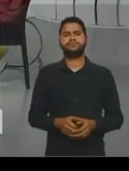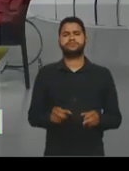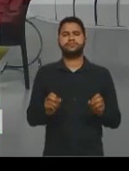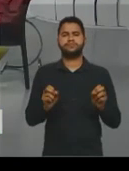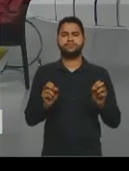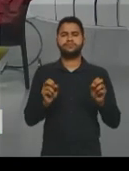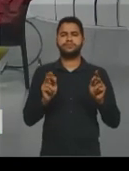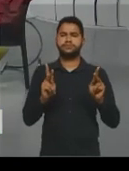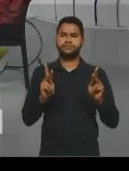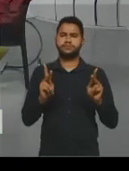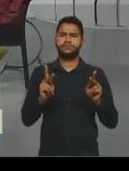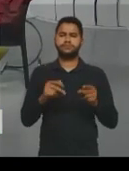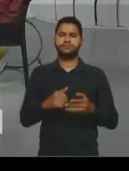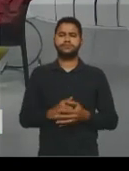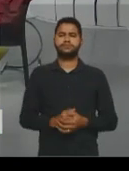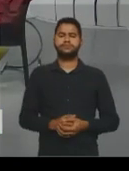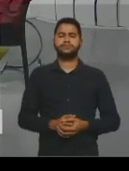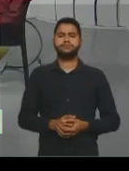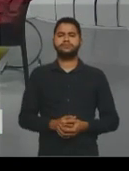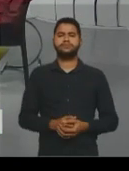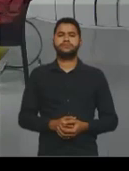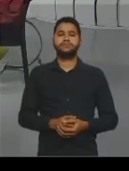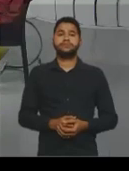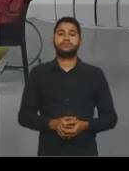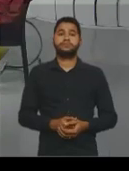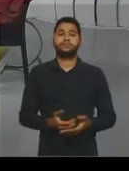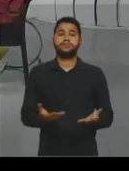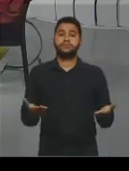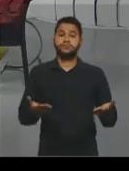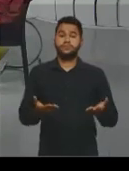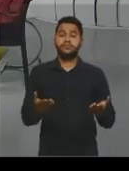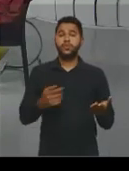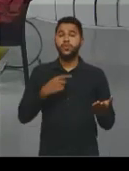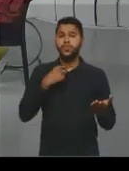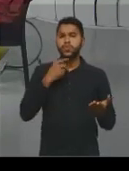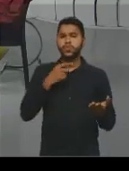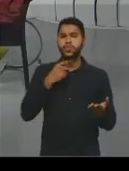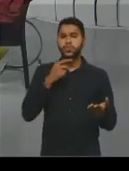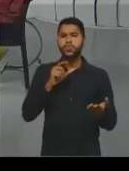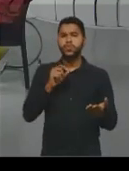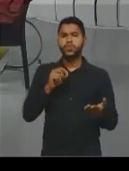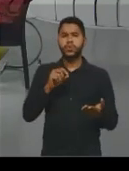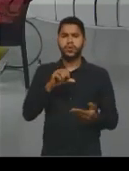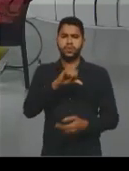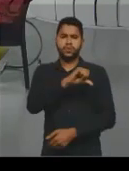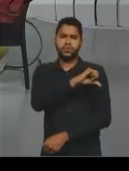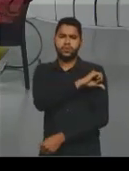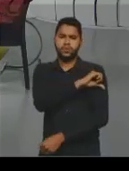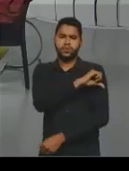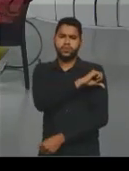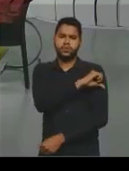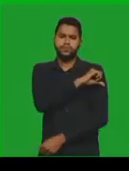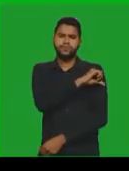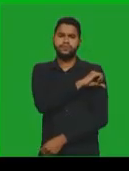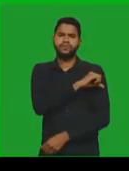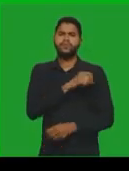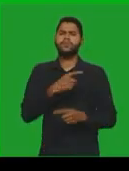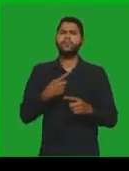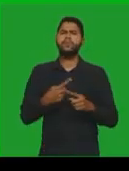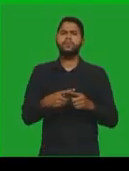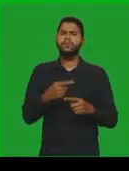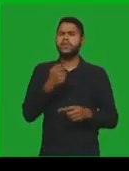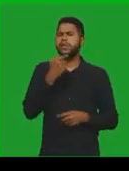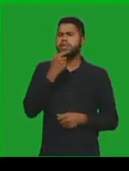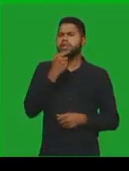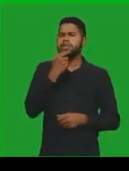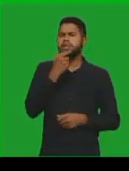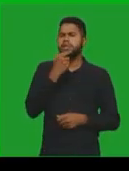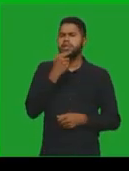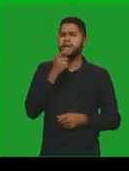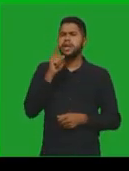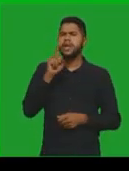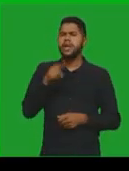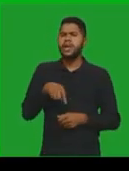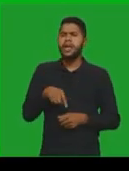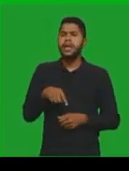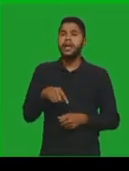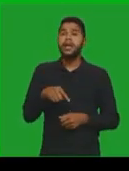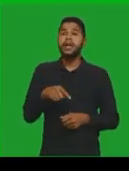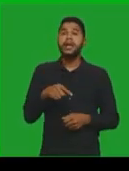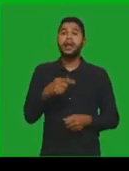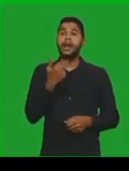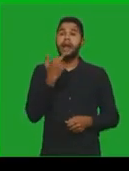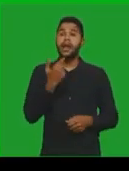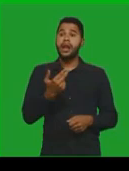Ok, vamos voltar para o telão. Nossa próxima dúvida agora é uma dúvida de 9º ano. Nemer, por que o inglês é a